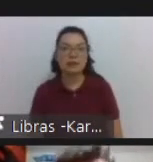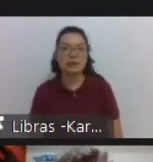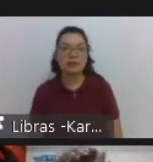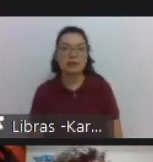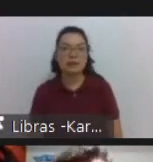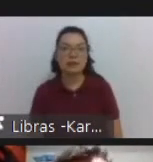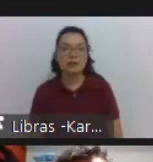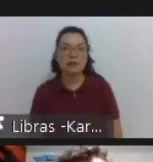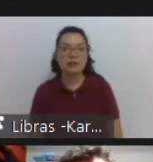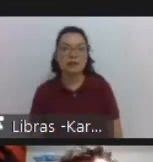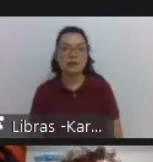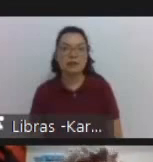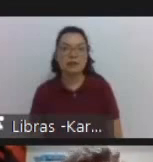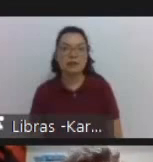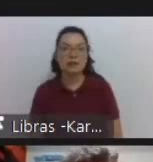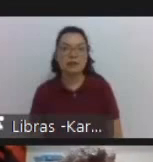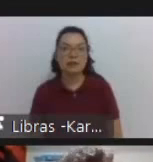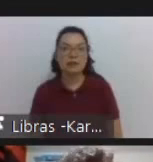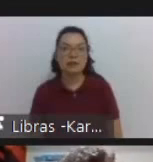Força.